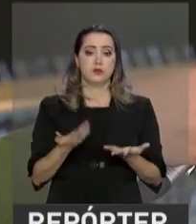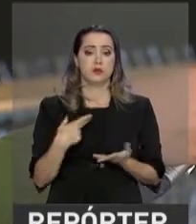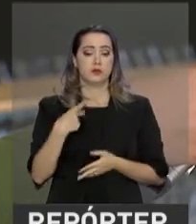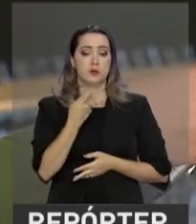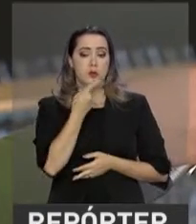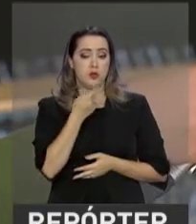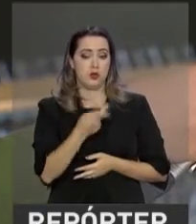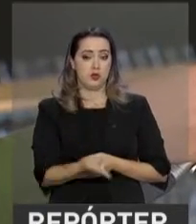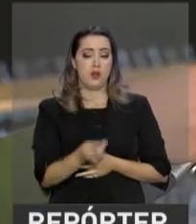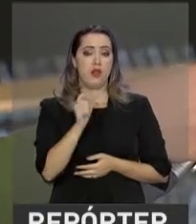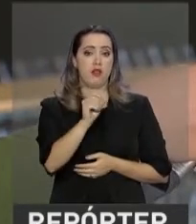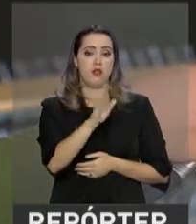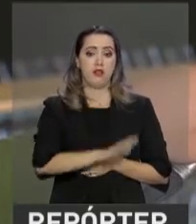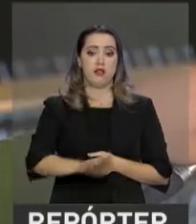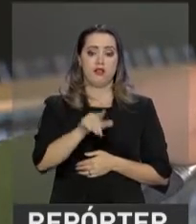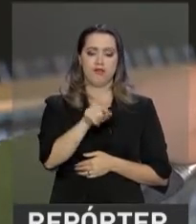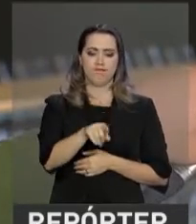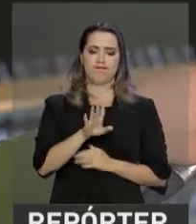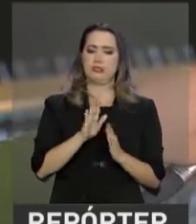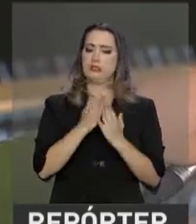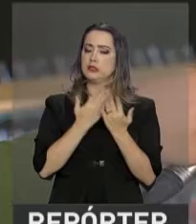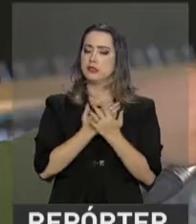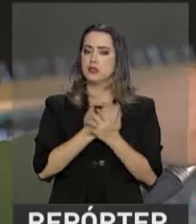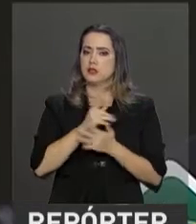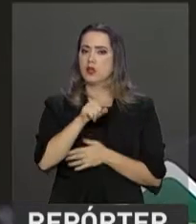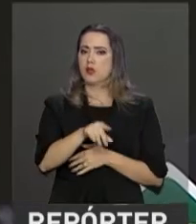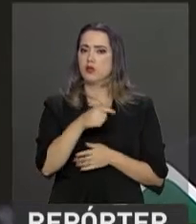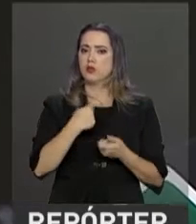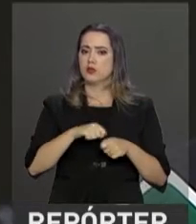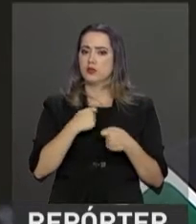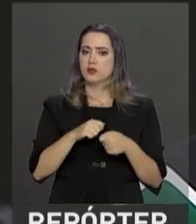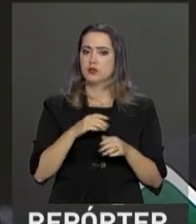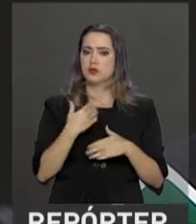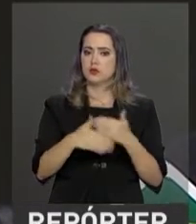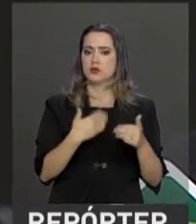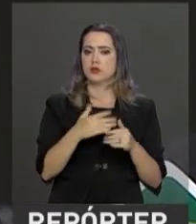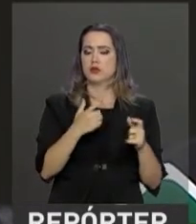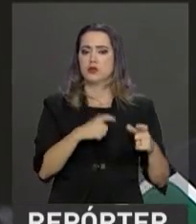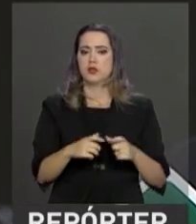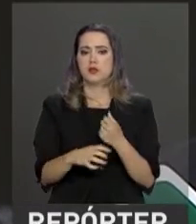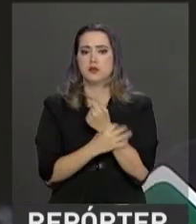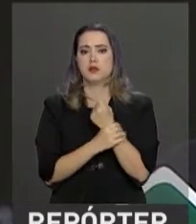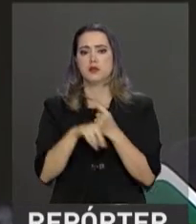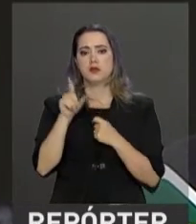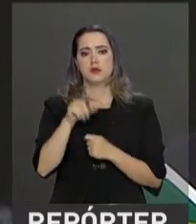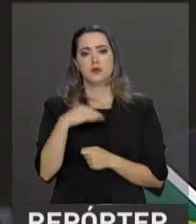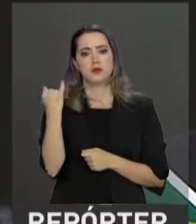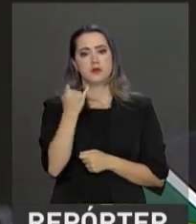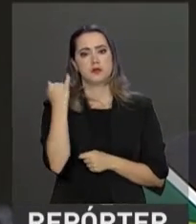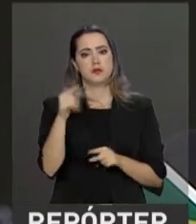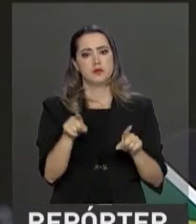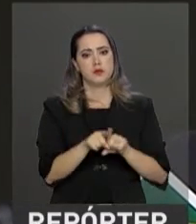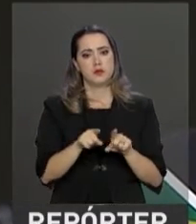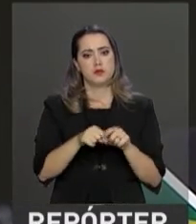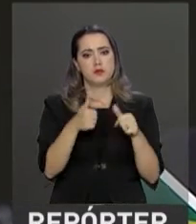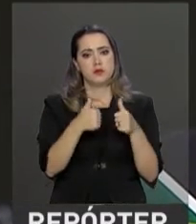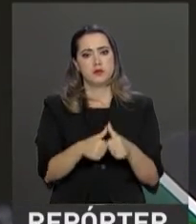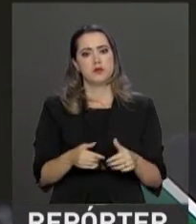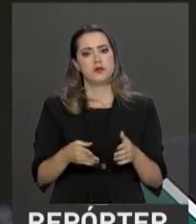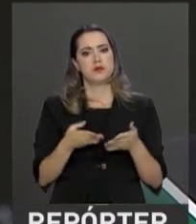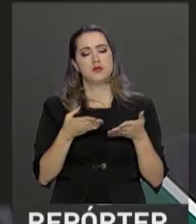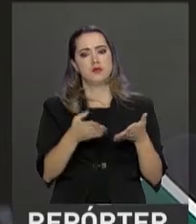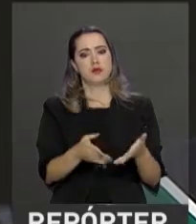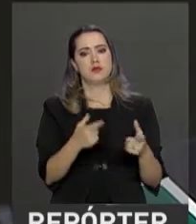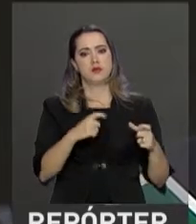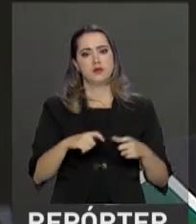que ela teria estaria nesse espaço seguro é importante que ela também esteja é num local que preserve